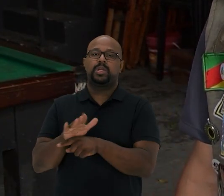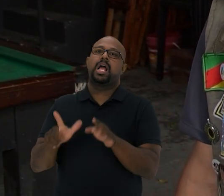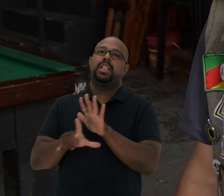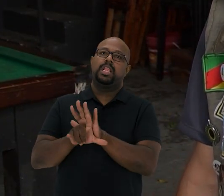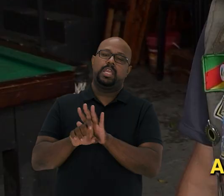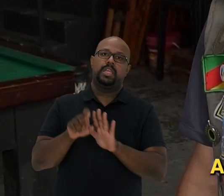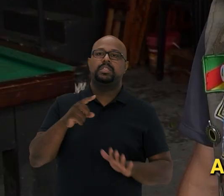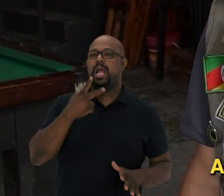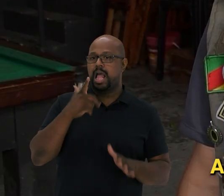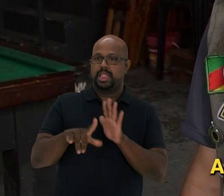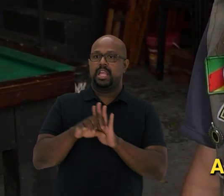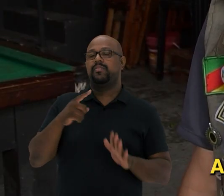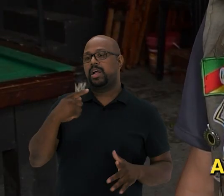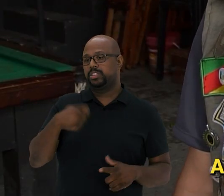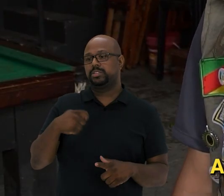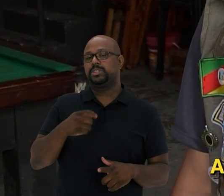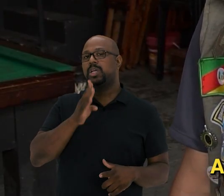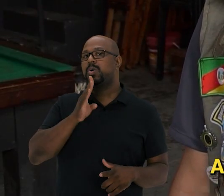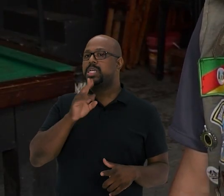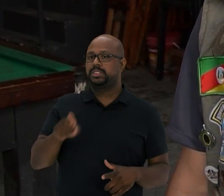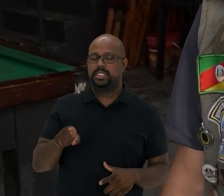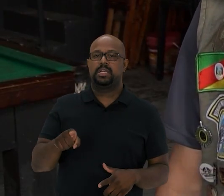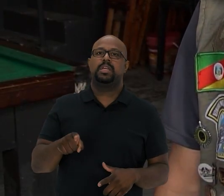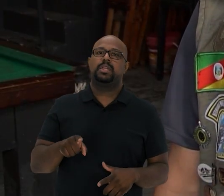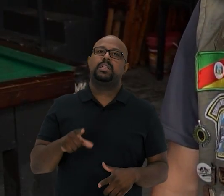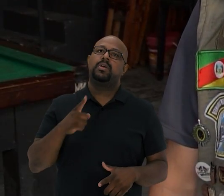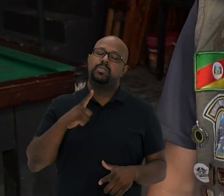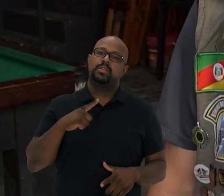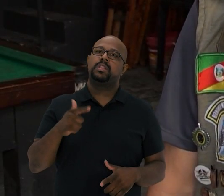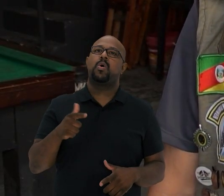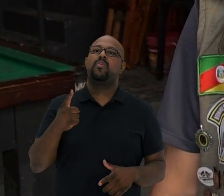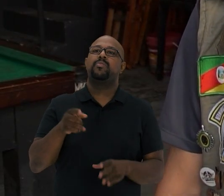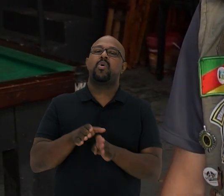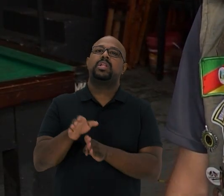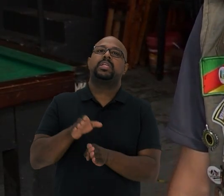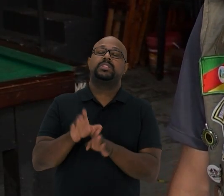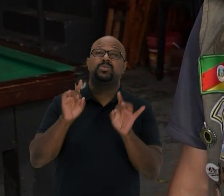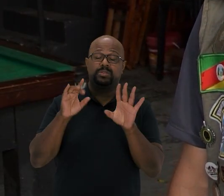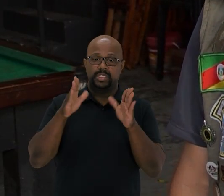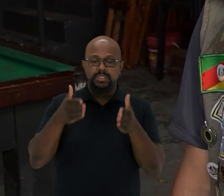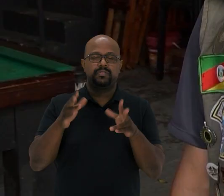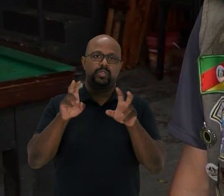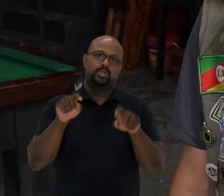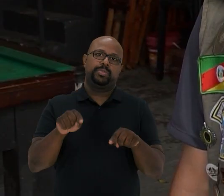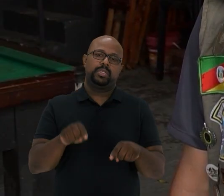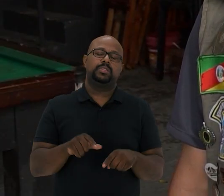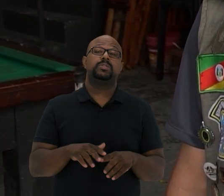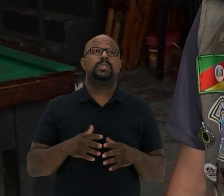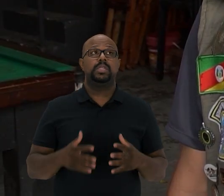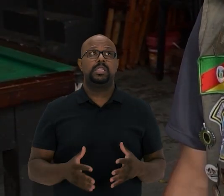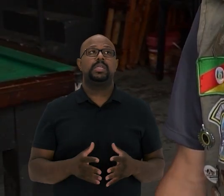lei. A lei diz que nós temos que saber da lei, né? Não houve uma orientação específica sobre